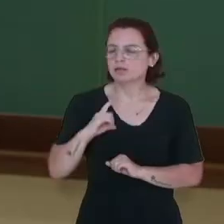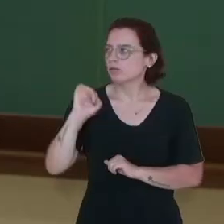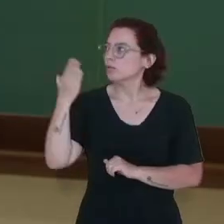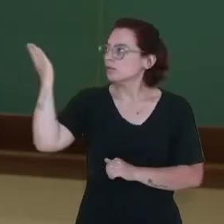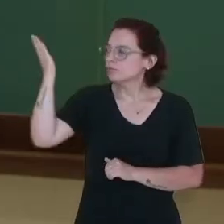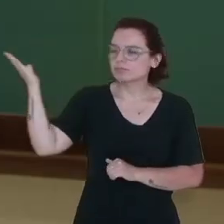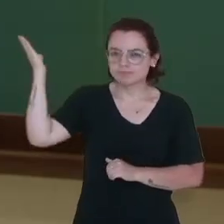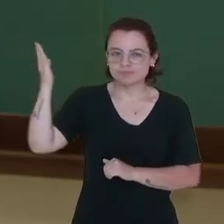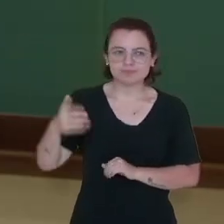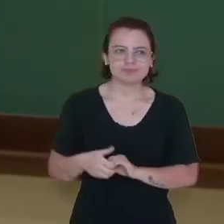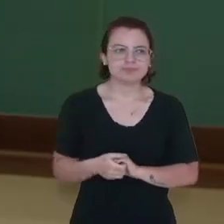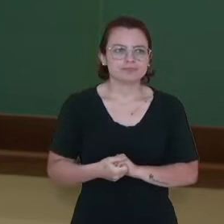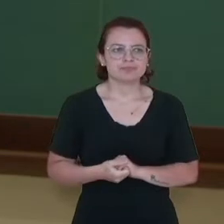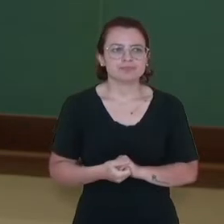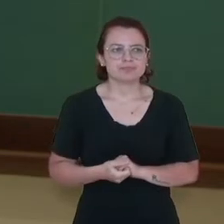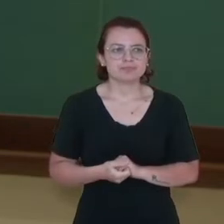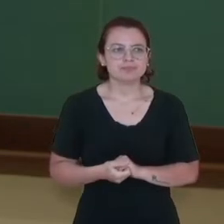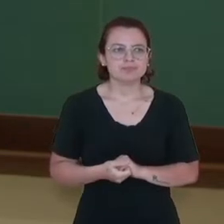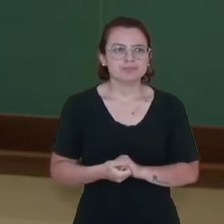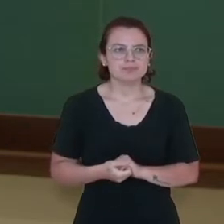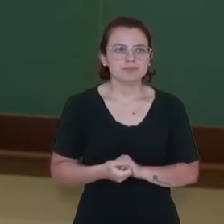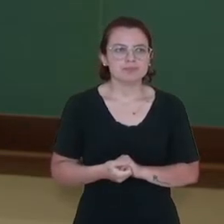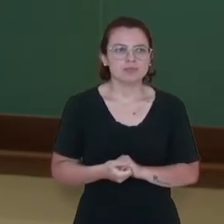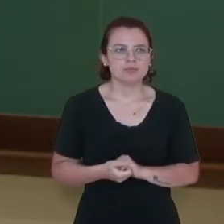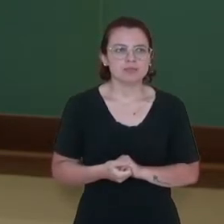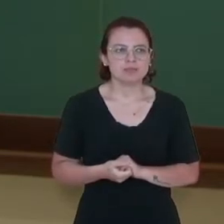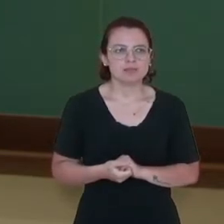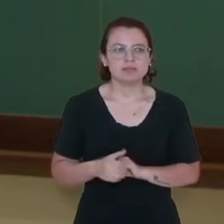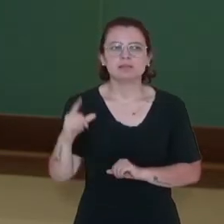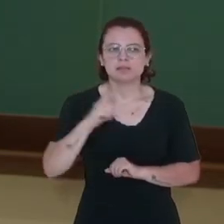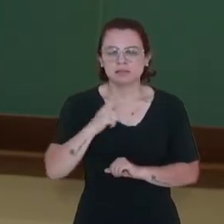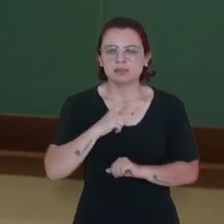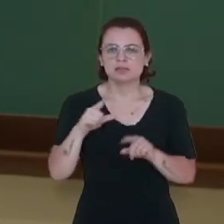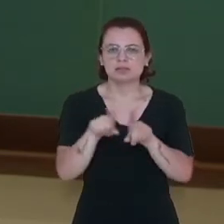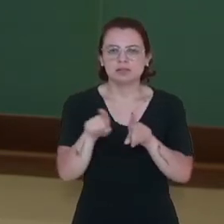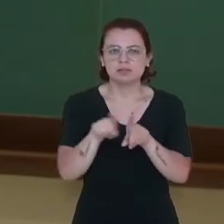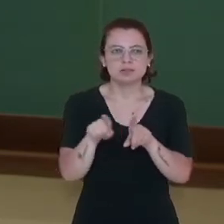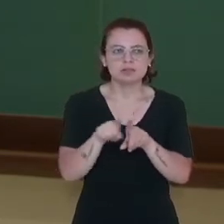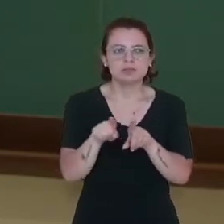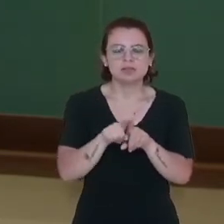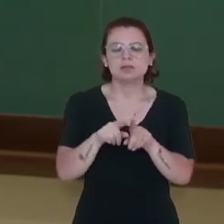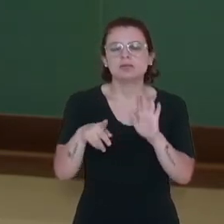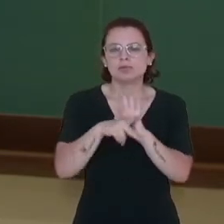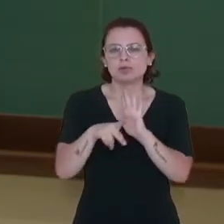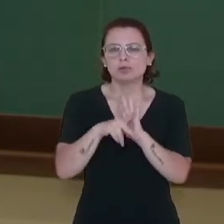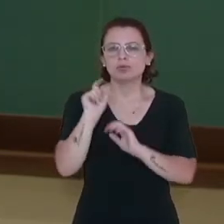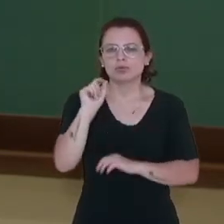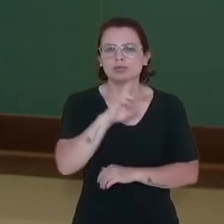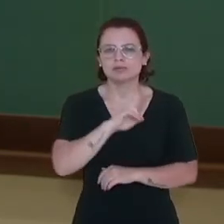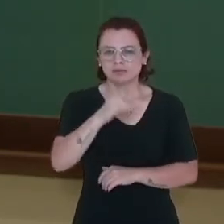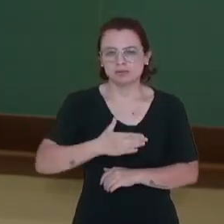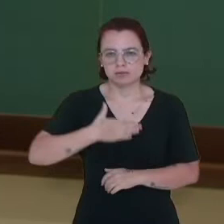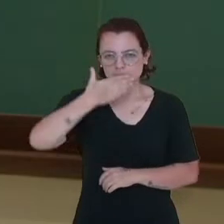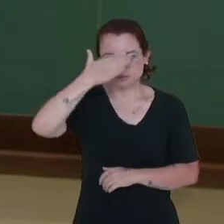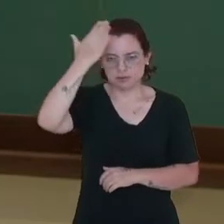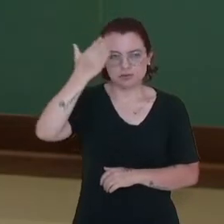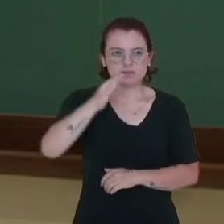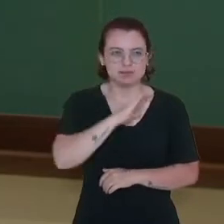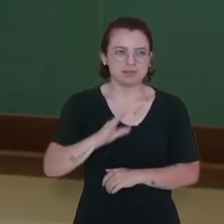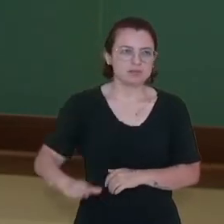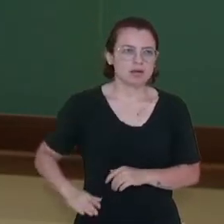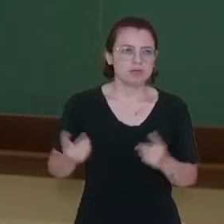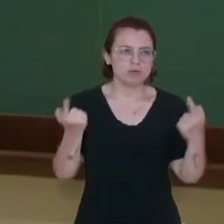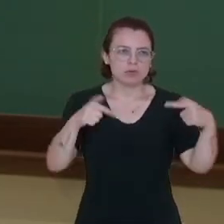da Etiópia. Temos também questão de fundamentalismo islâmico contra cristãos, como no caso ali,